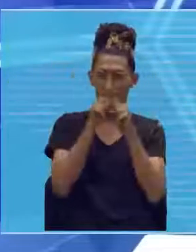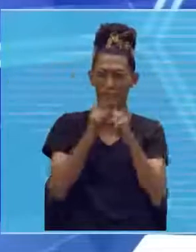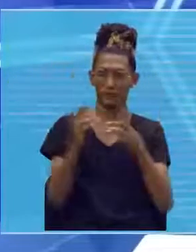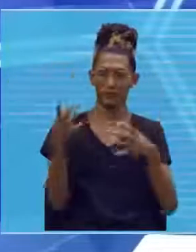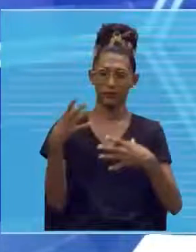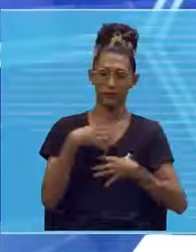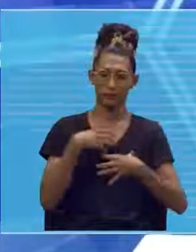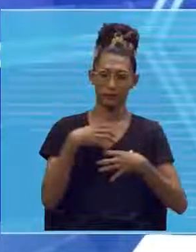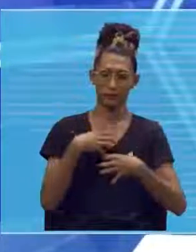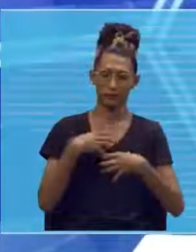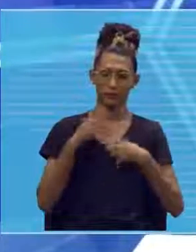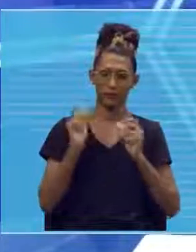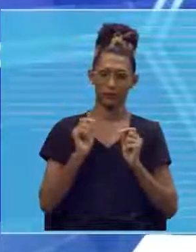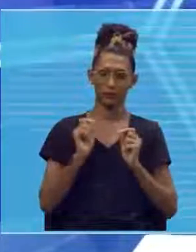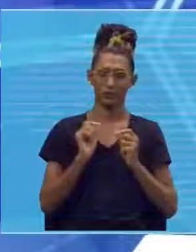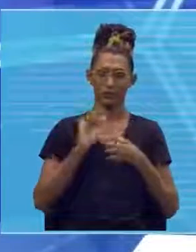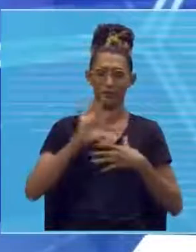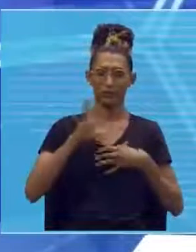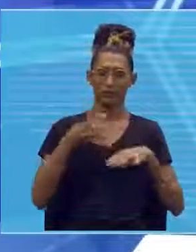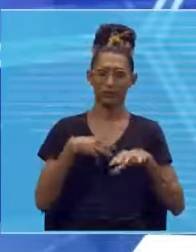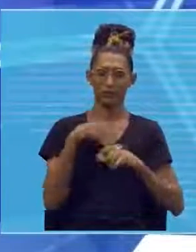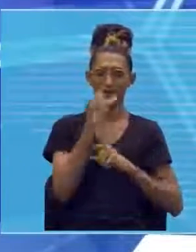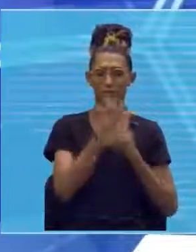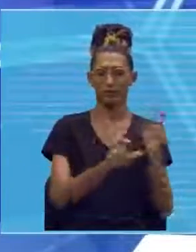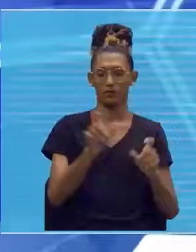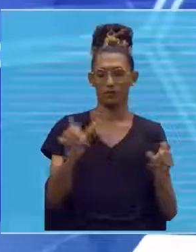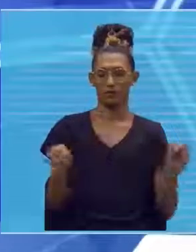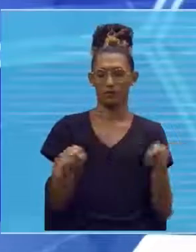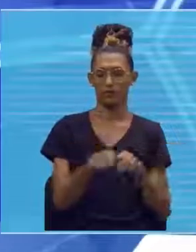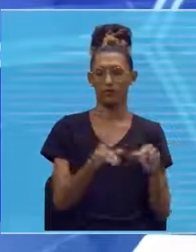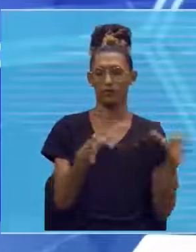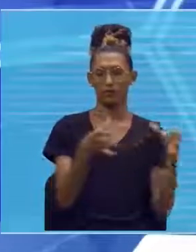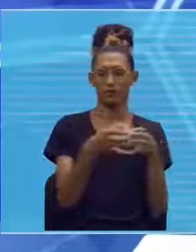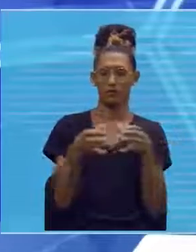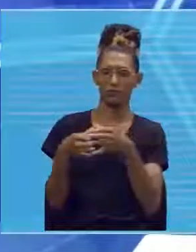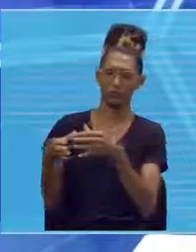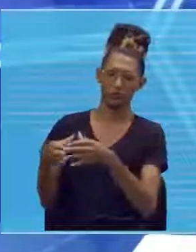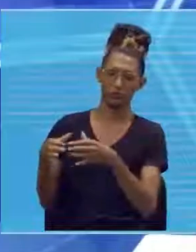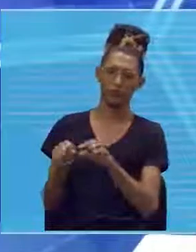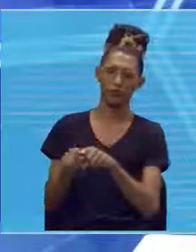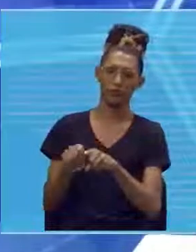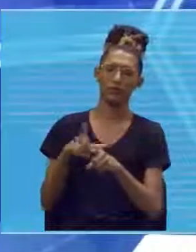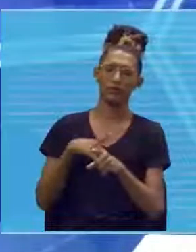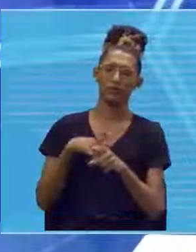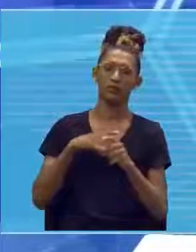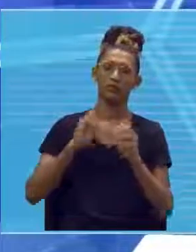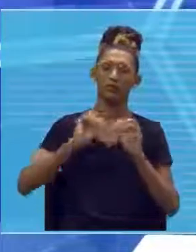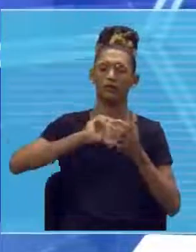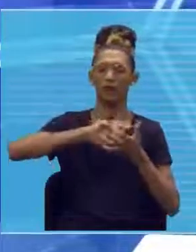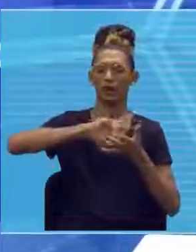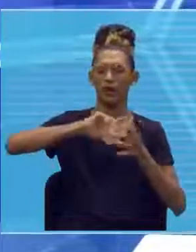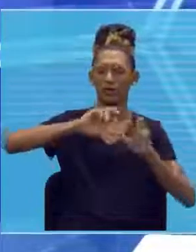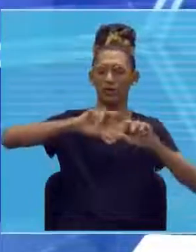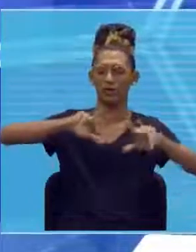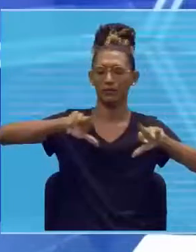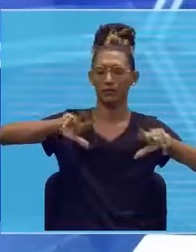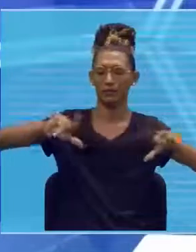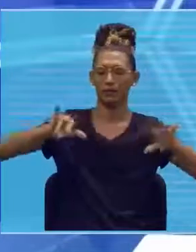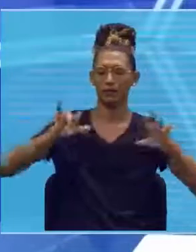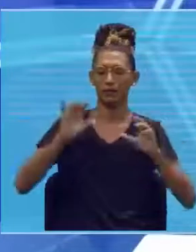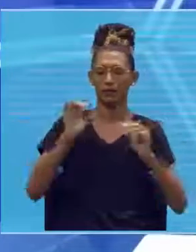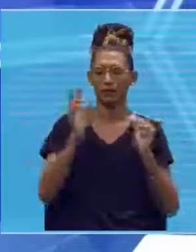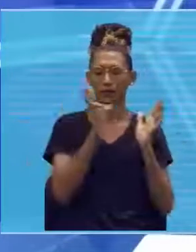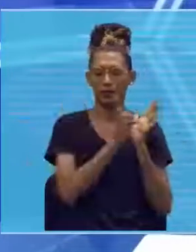sensibilizar para a existência dessas pessoas dessas etnias Esses povos que também tem muita diversidade nem